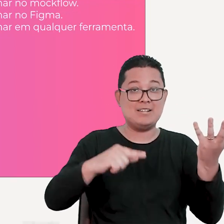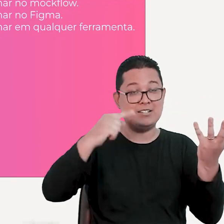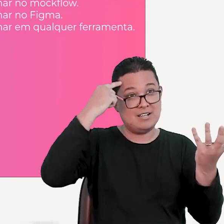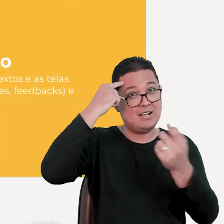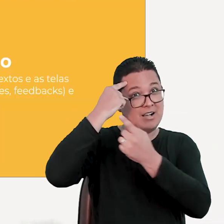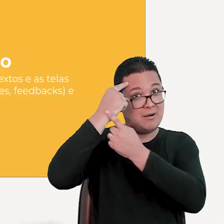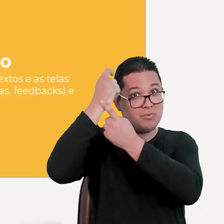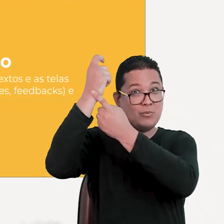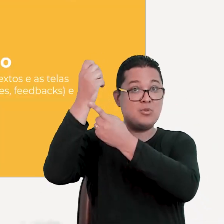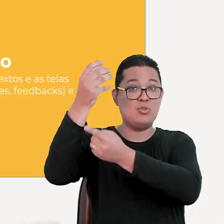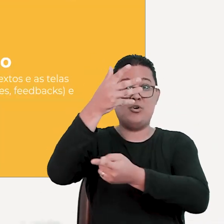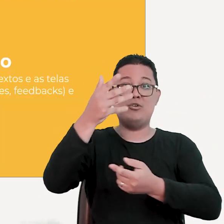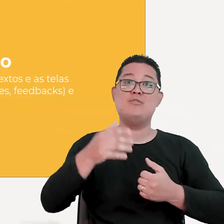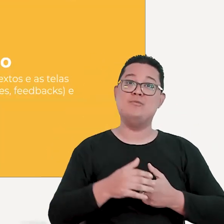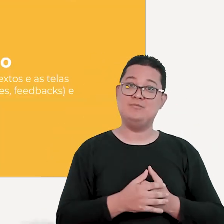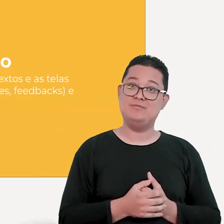dia.